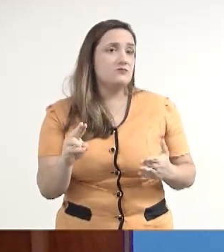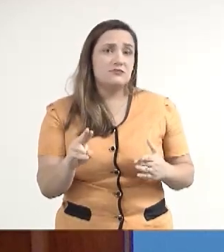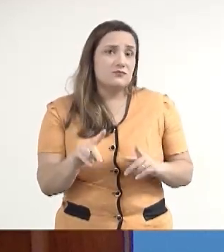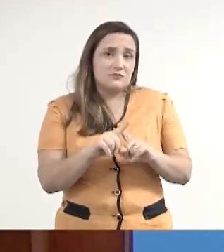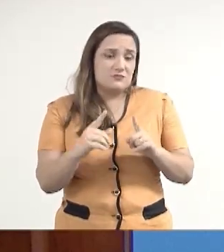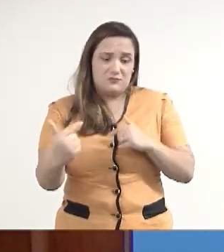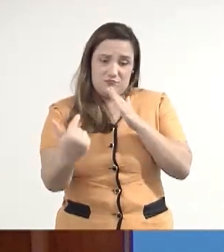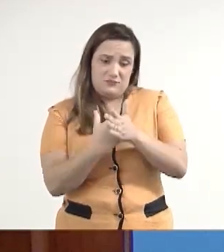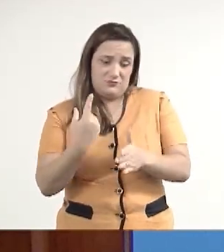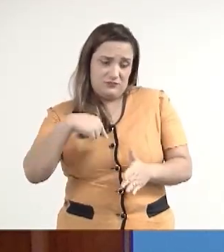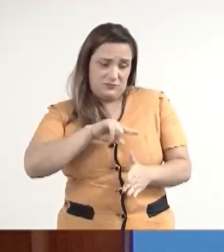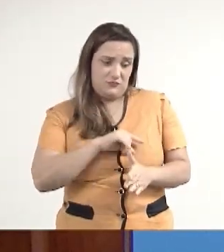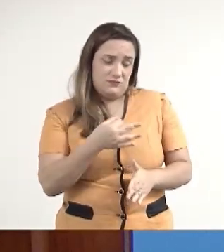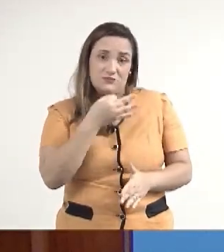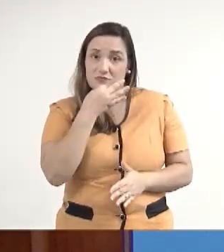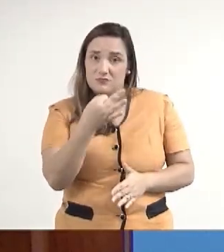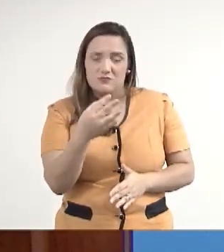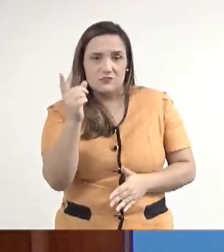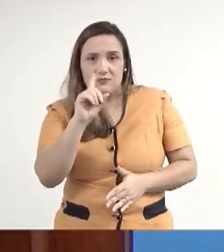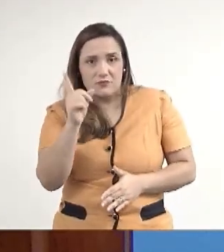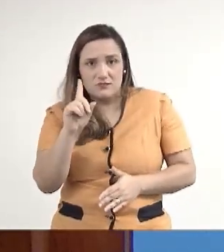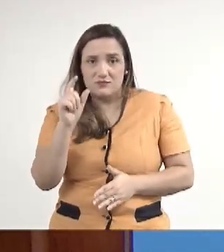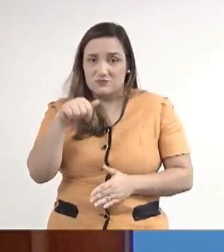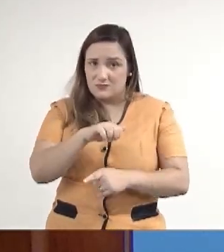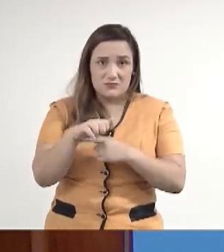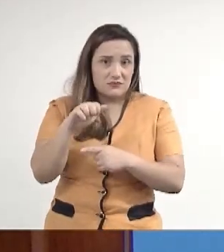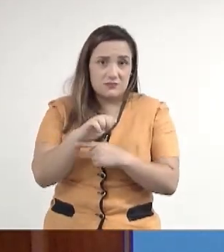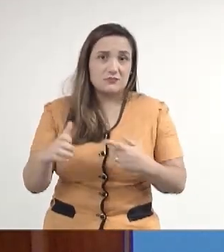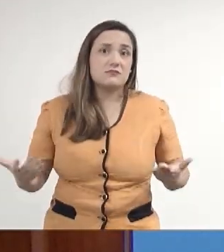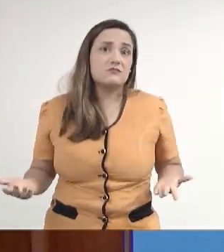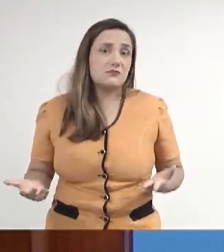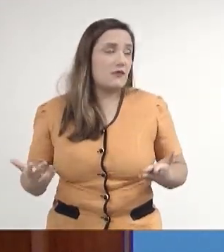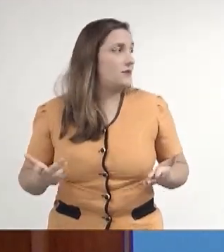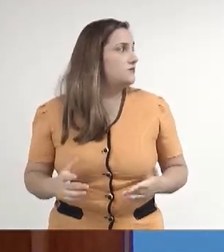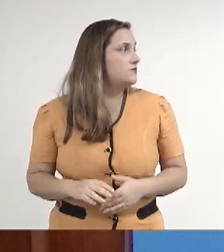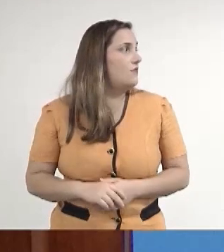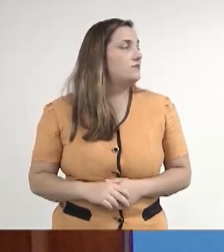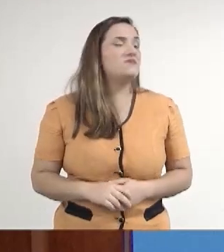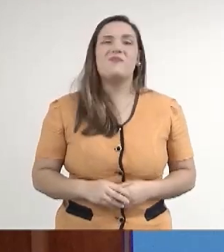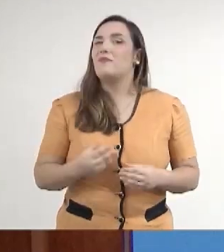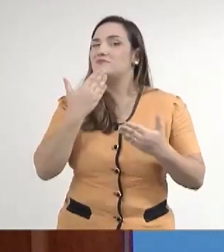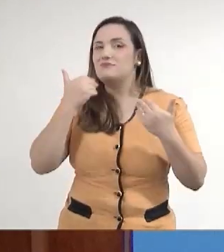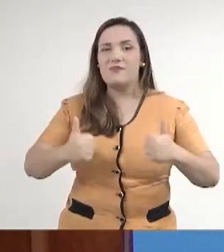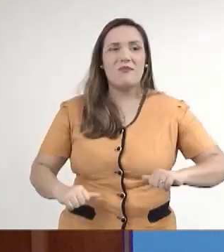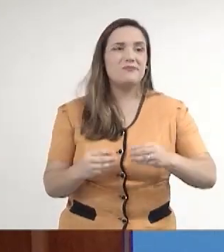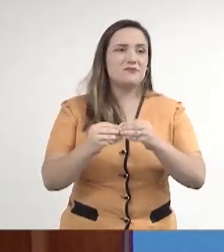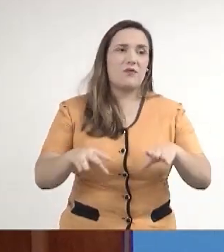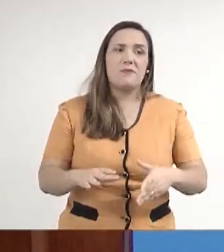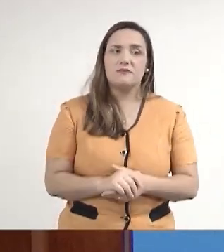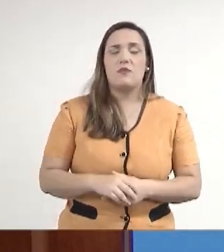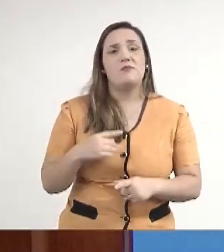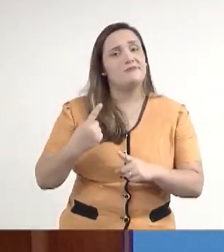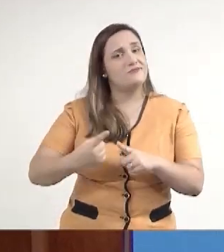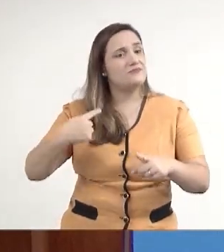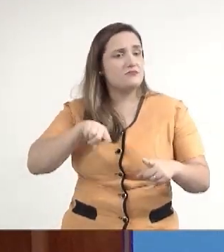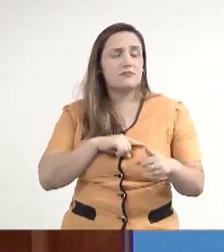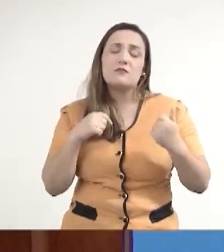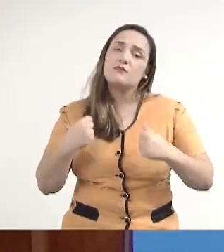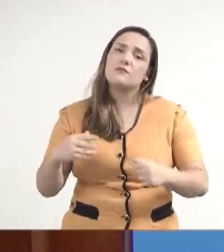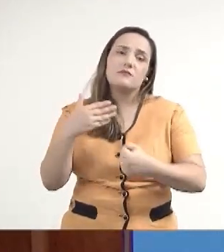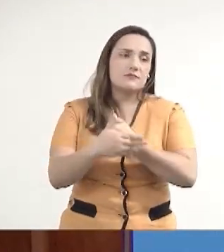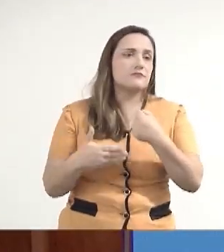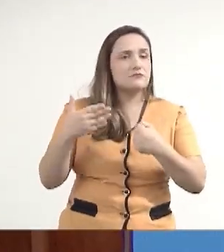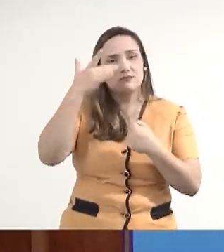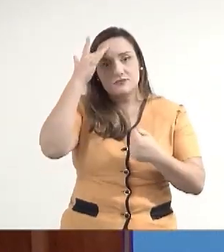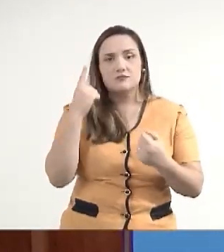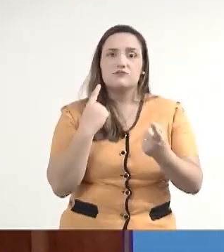Estado, que é o mais impactado diretamente, e que tem que defender também aqueles que por aqui transitam, que vão de